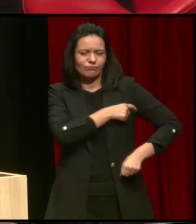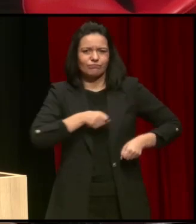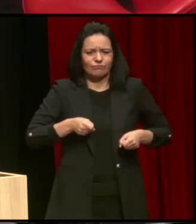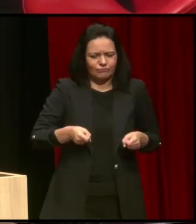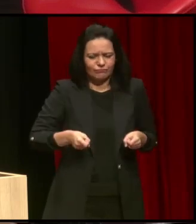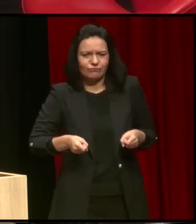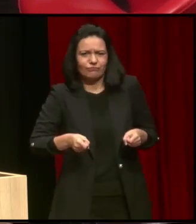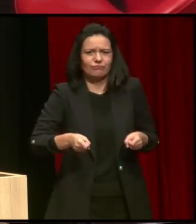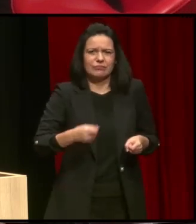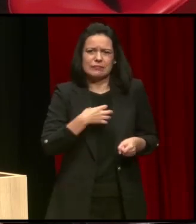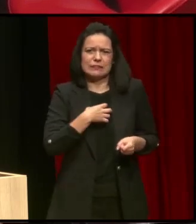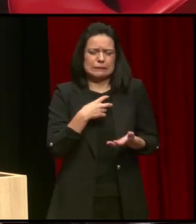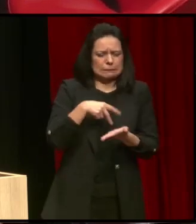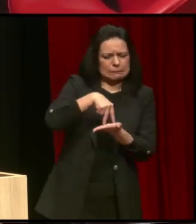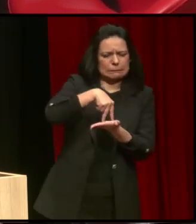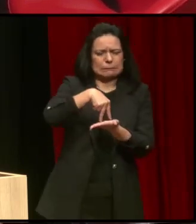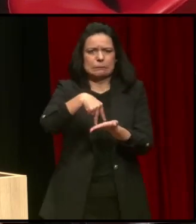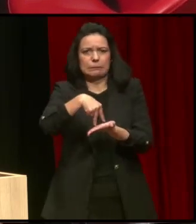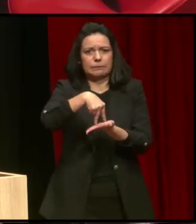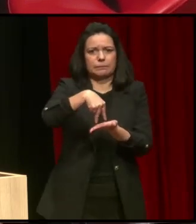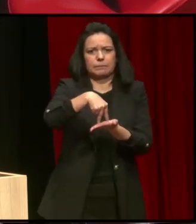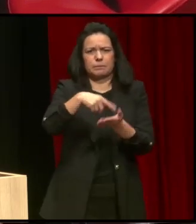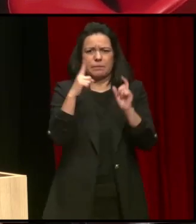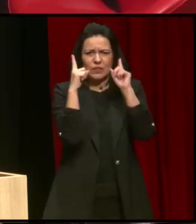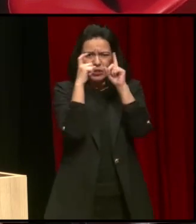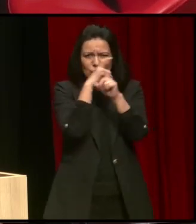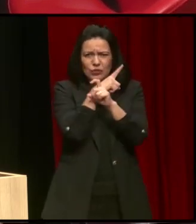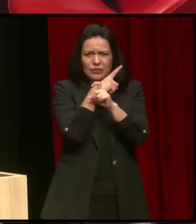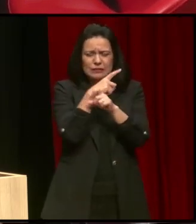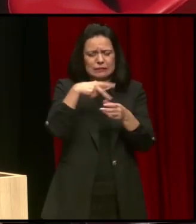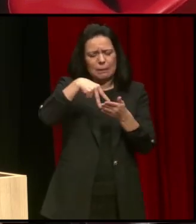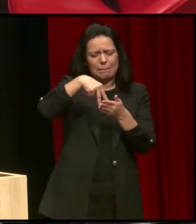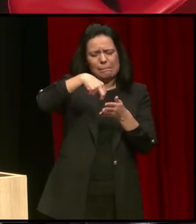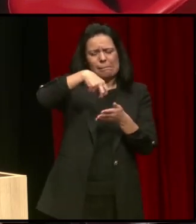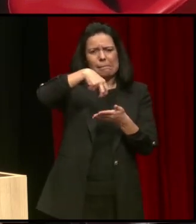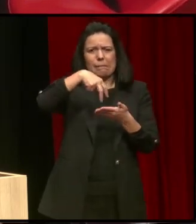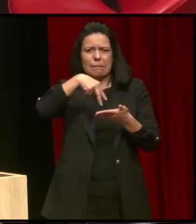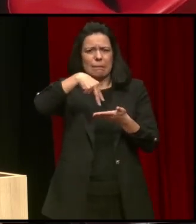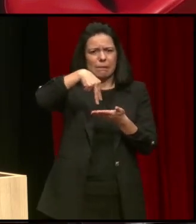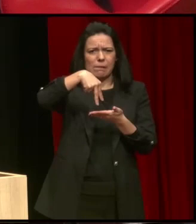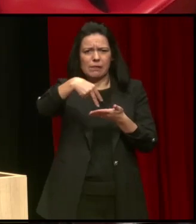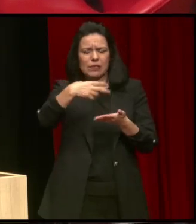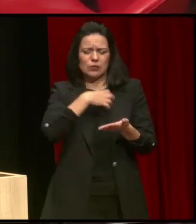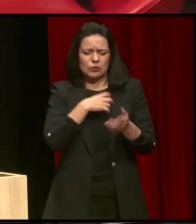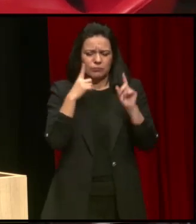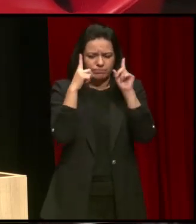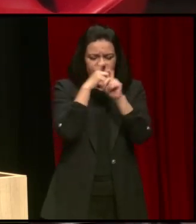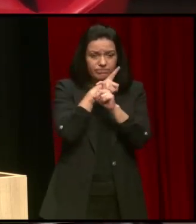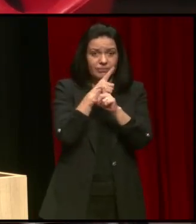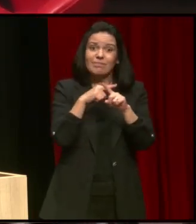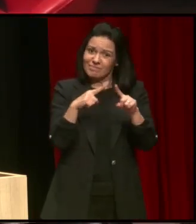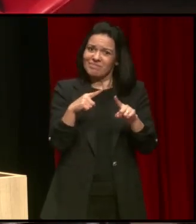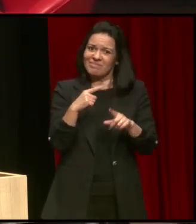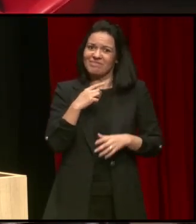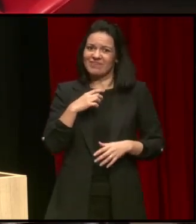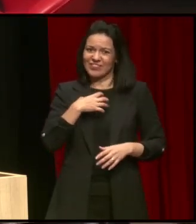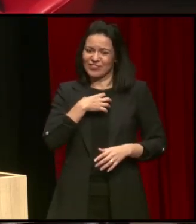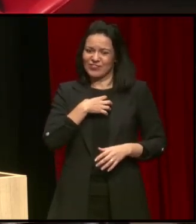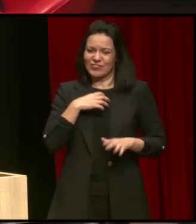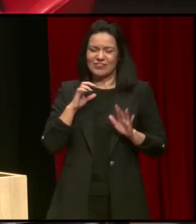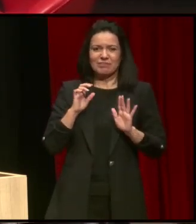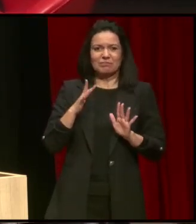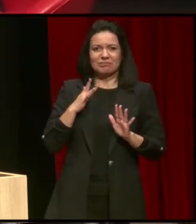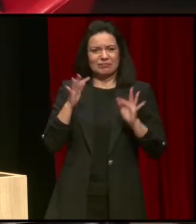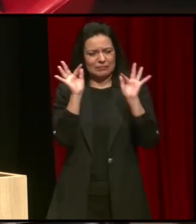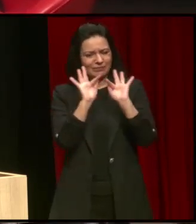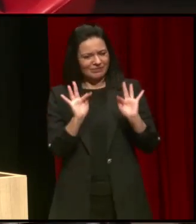uma grande dificuldade para caminhar, as pernas dele eram tudo tortas assim, né, era muito querido, lia, tinha um espírito cristão,